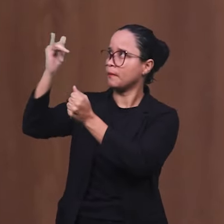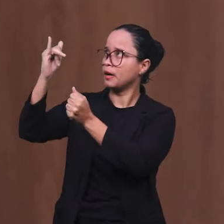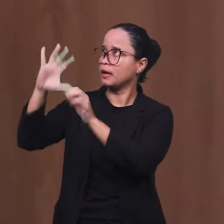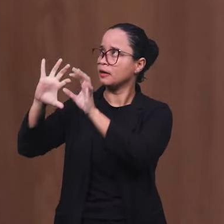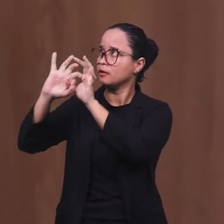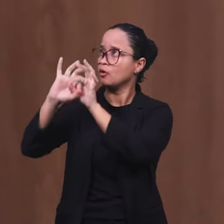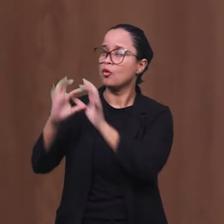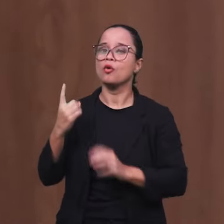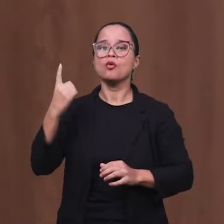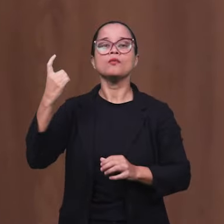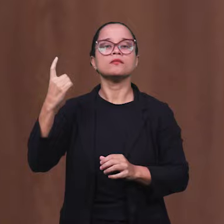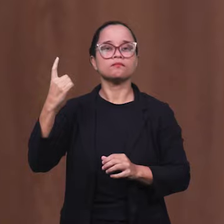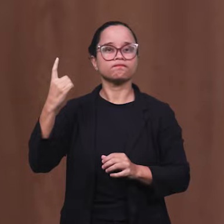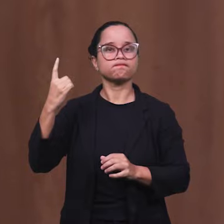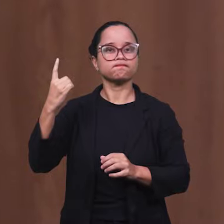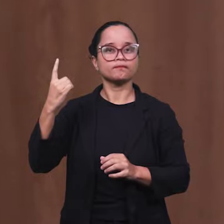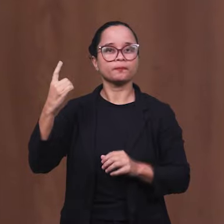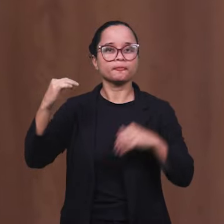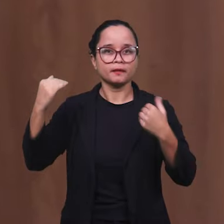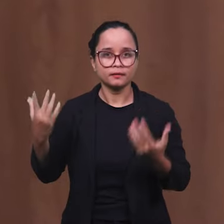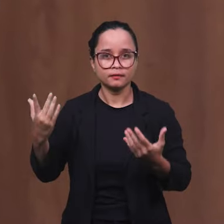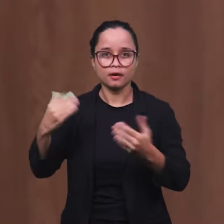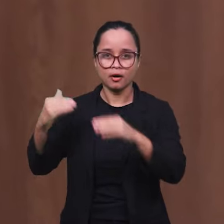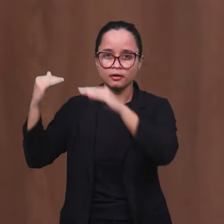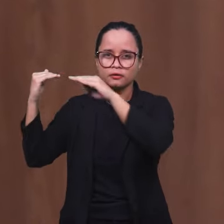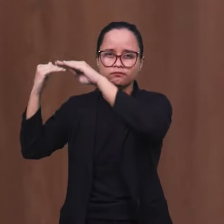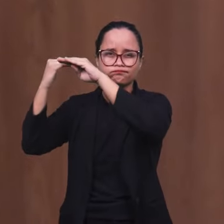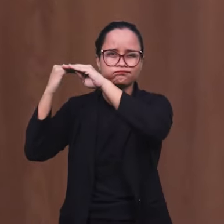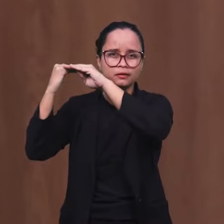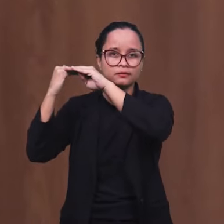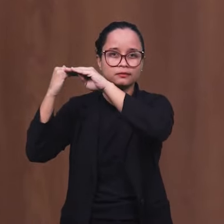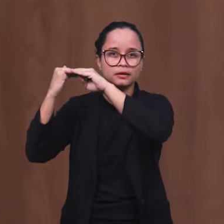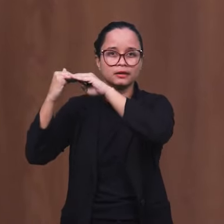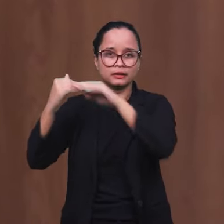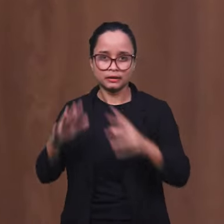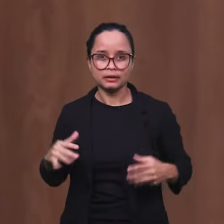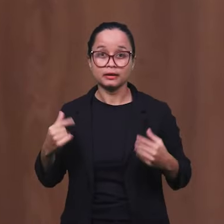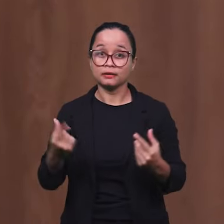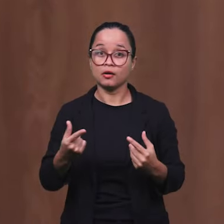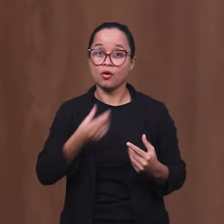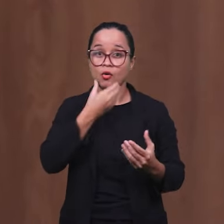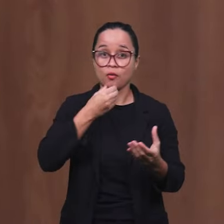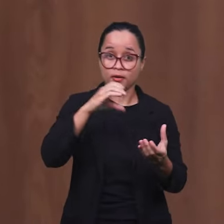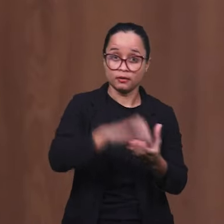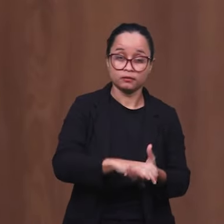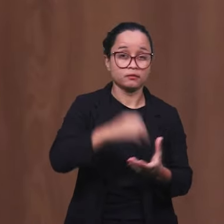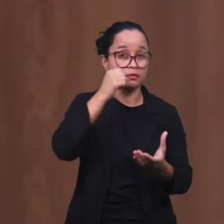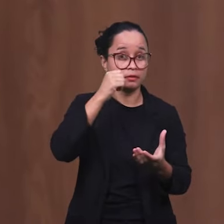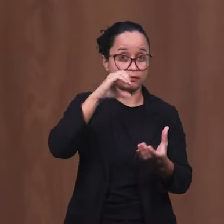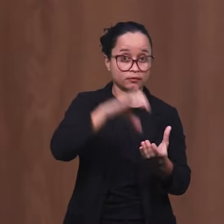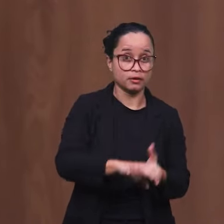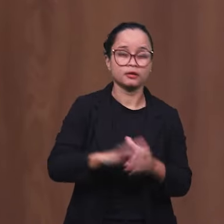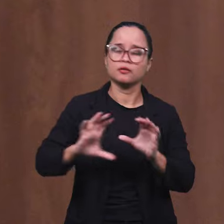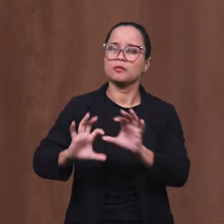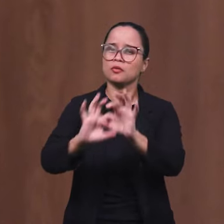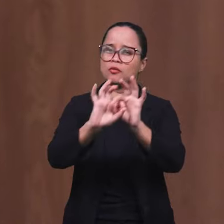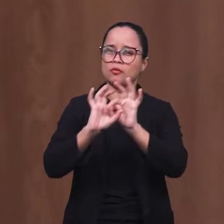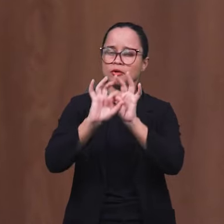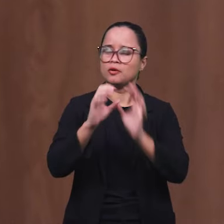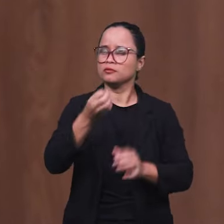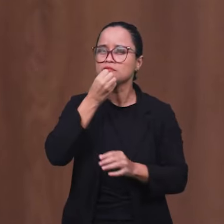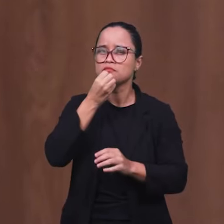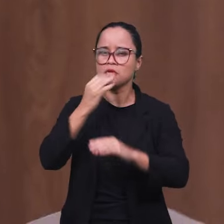tão grande que essa submissão nem aparecia. Assim o marido e a mulher tem uma comunhão tão grande, um entendimento